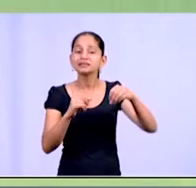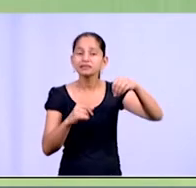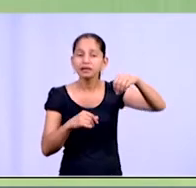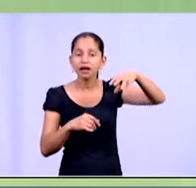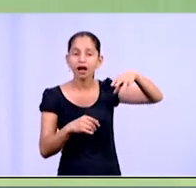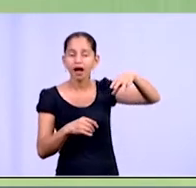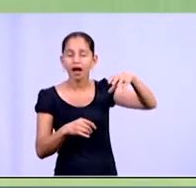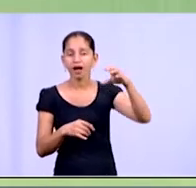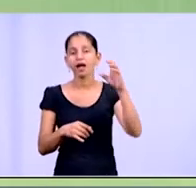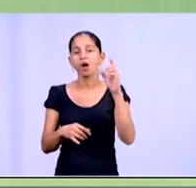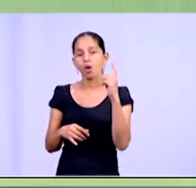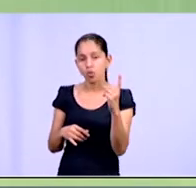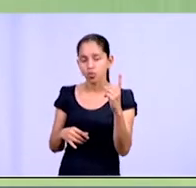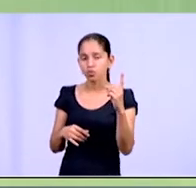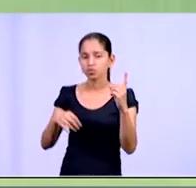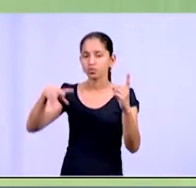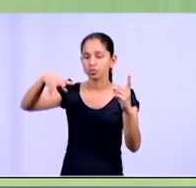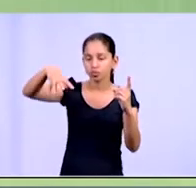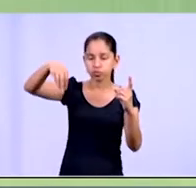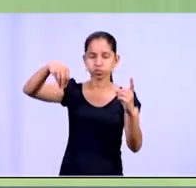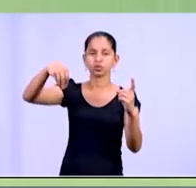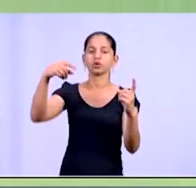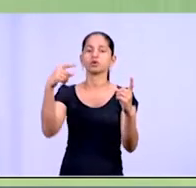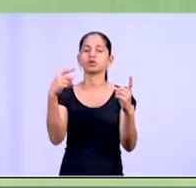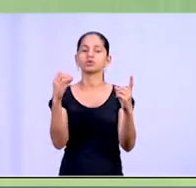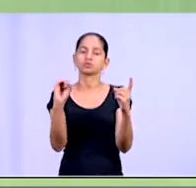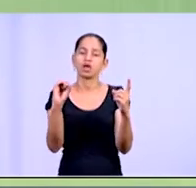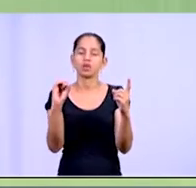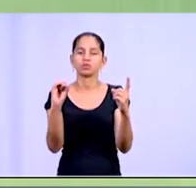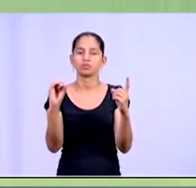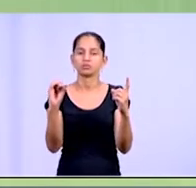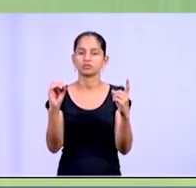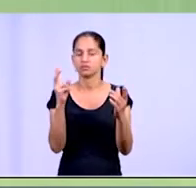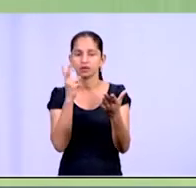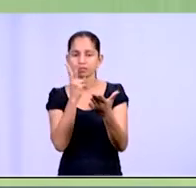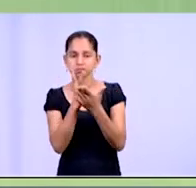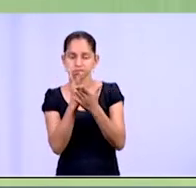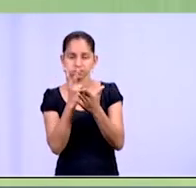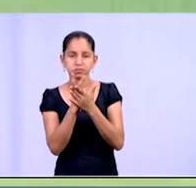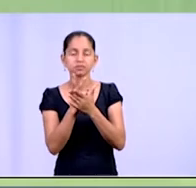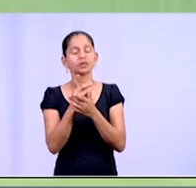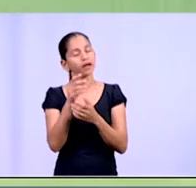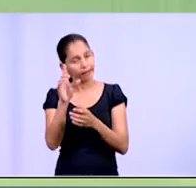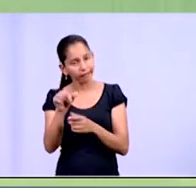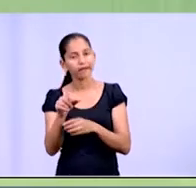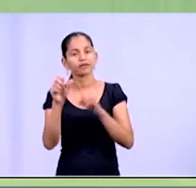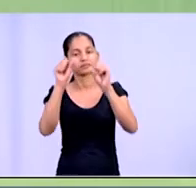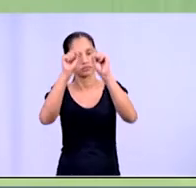aquela famosa linguagem binária. A linguagem de Boolean ali, né? Sistema binário.